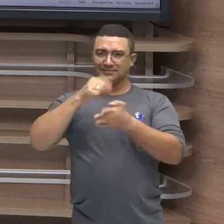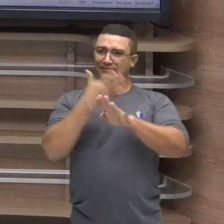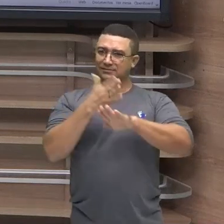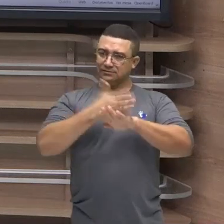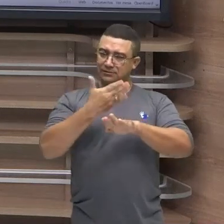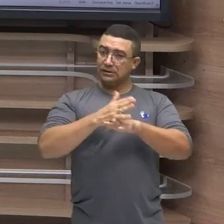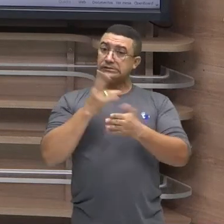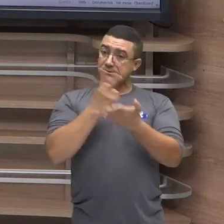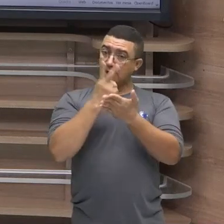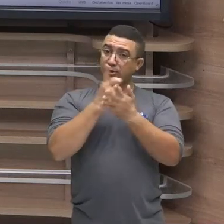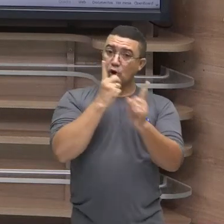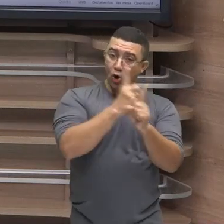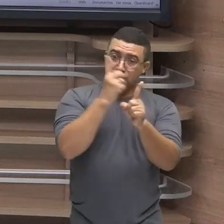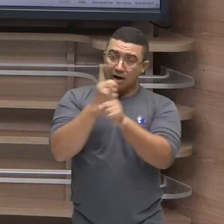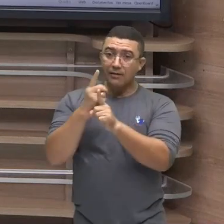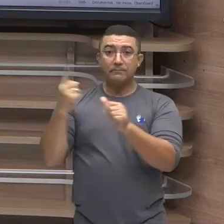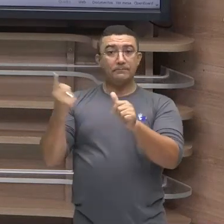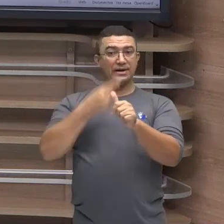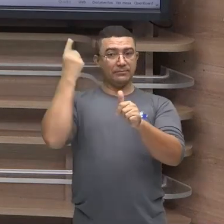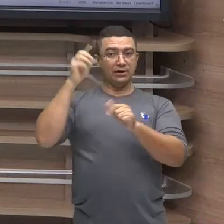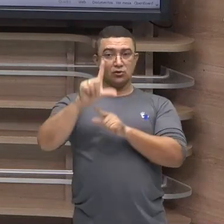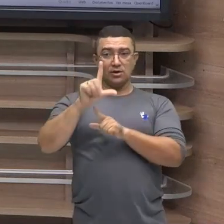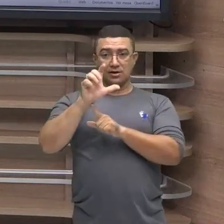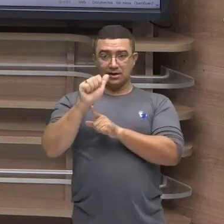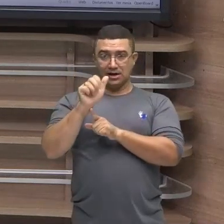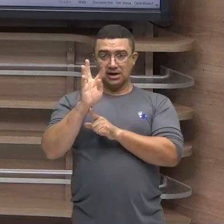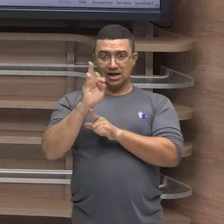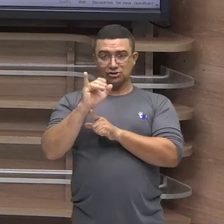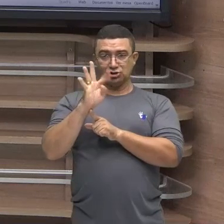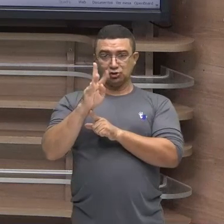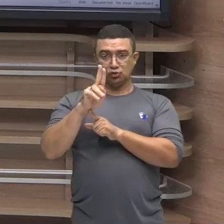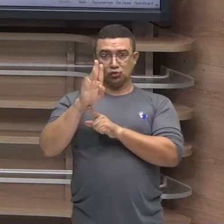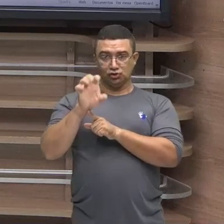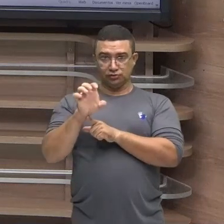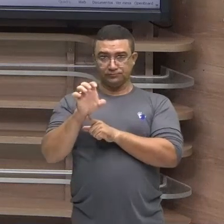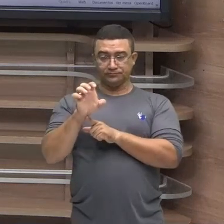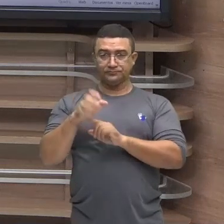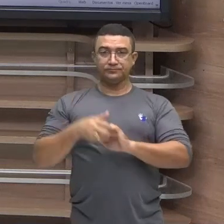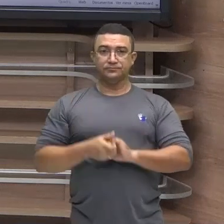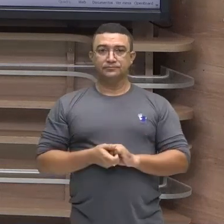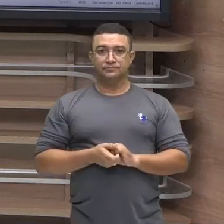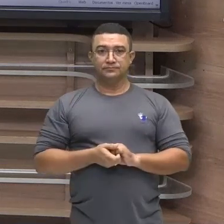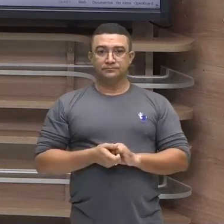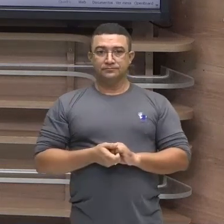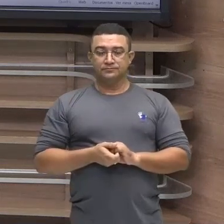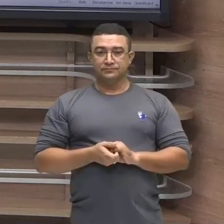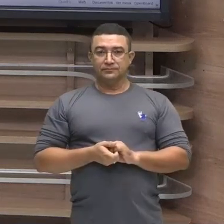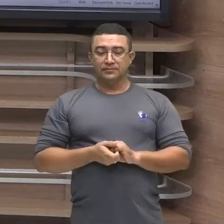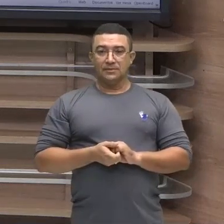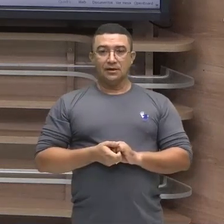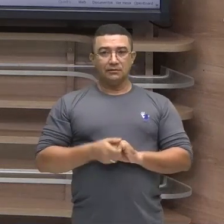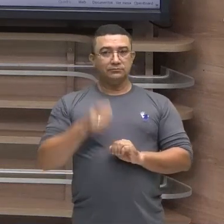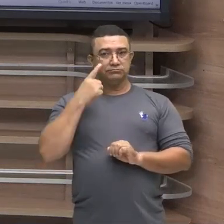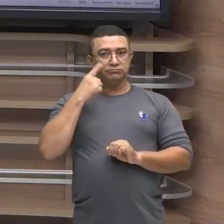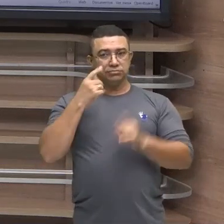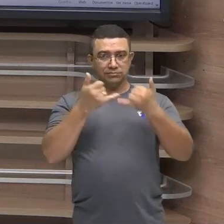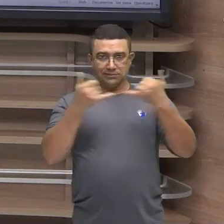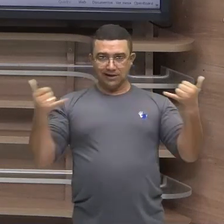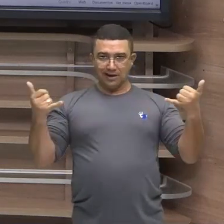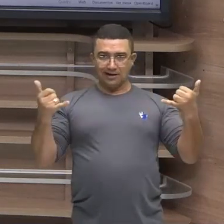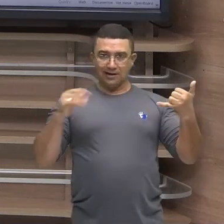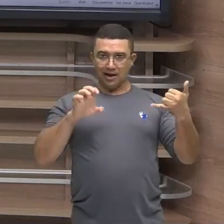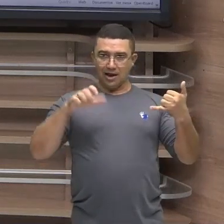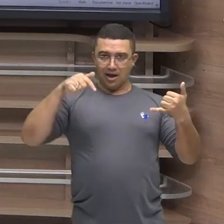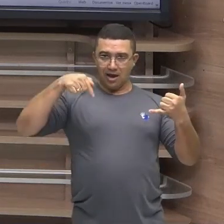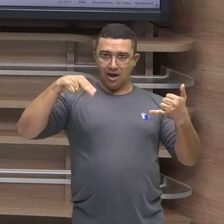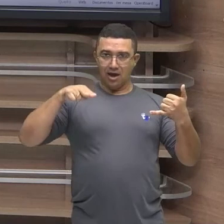primeiro a latitude, para a gente não se perder. Ali a definição, primeiramente, com relação à linha do Equador, se você está no hemisfério norte